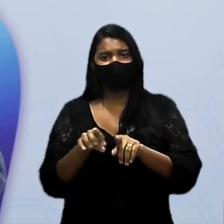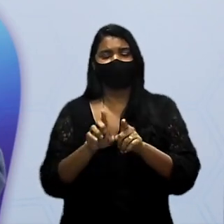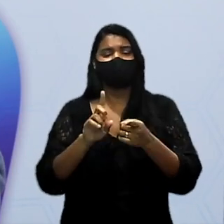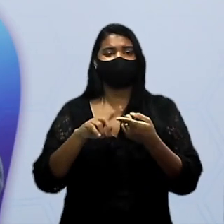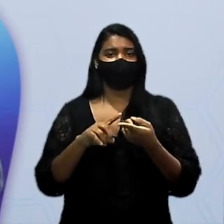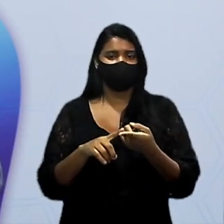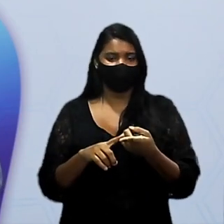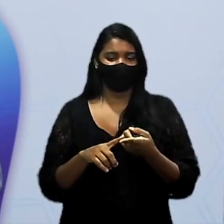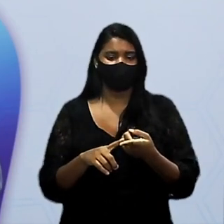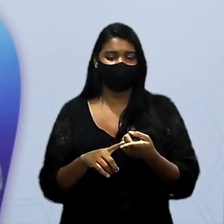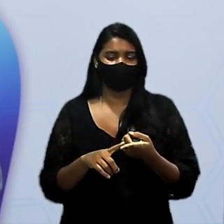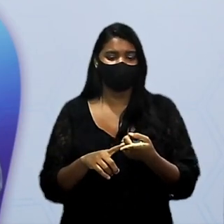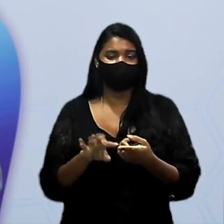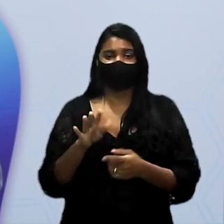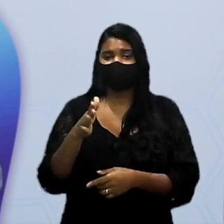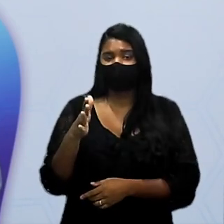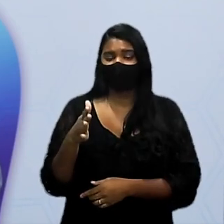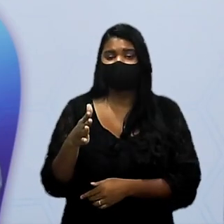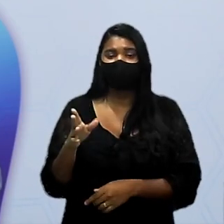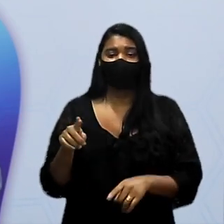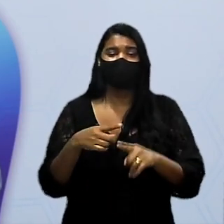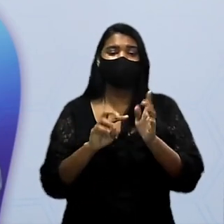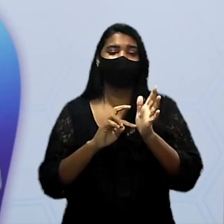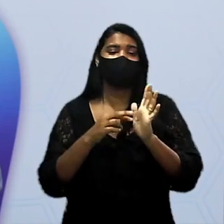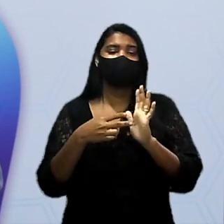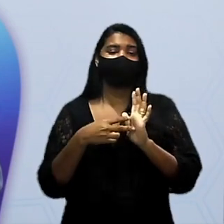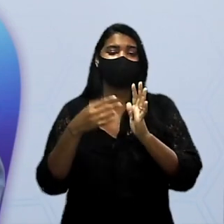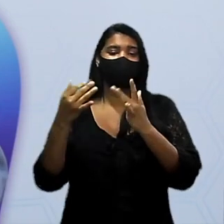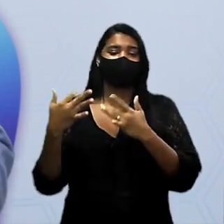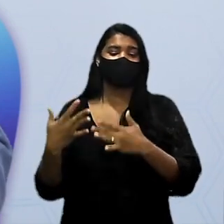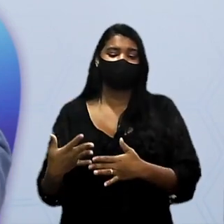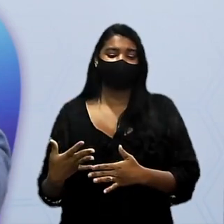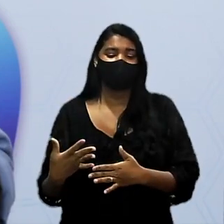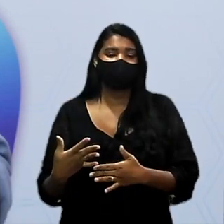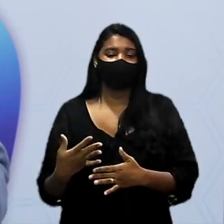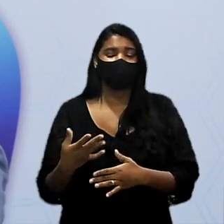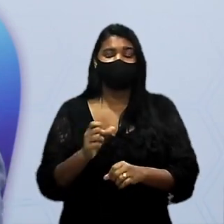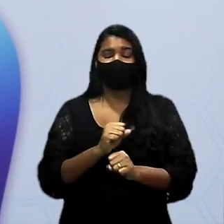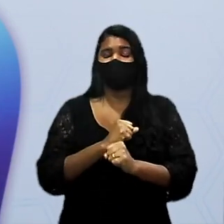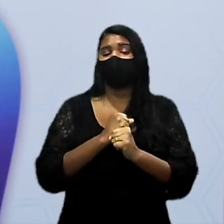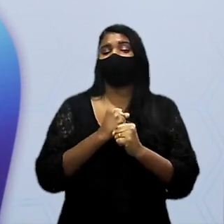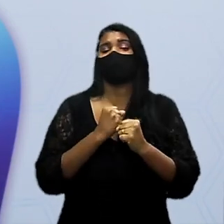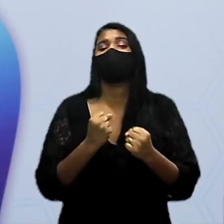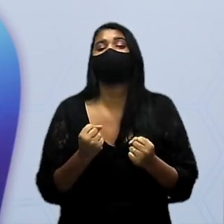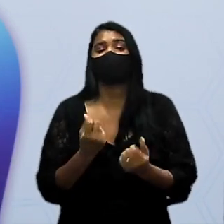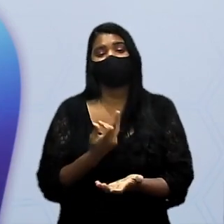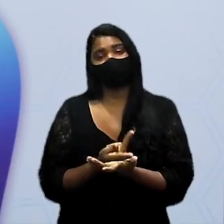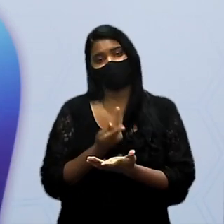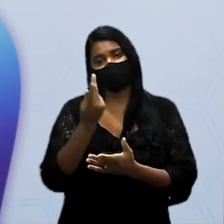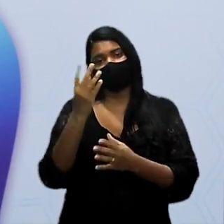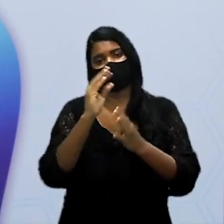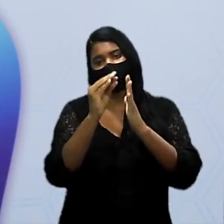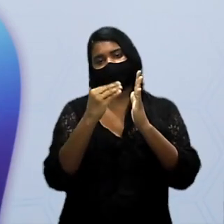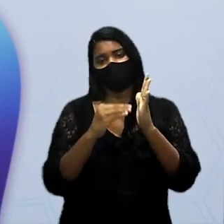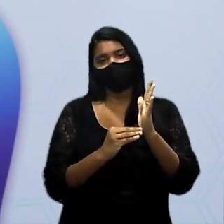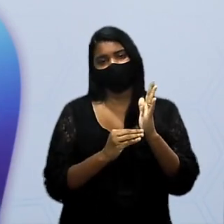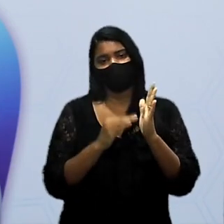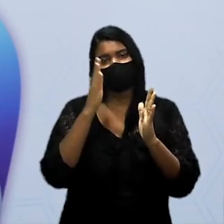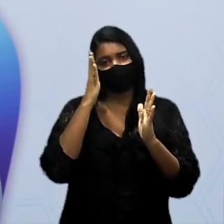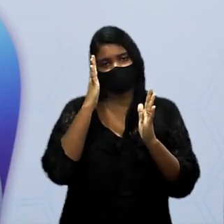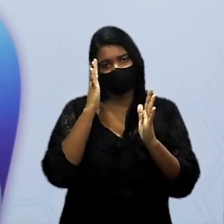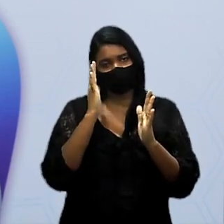é sim imprevisível, mas não significa dizer que seja impossível de ser implementado.